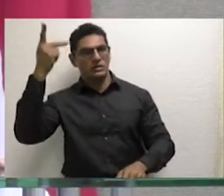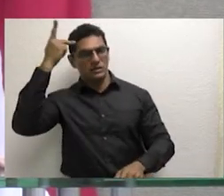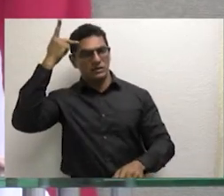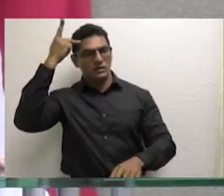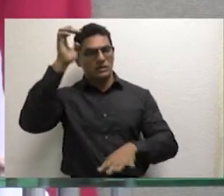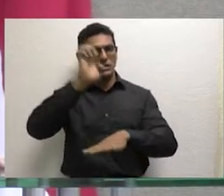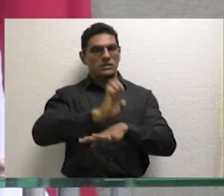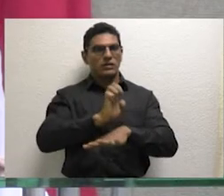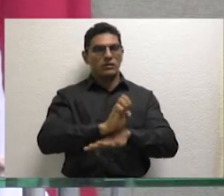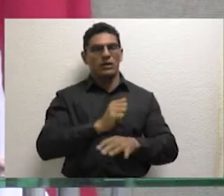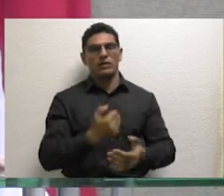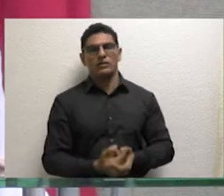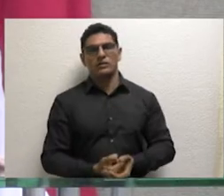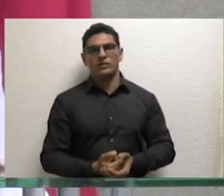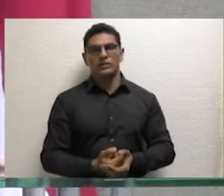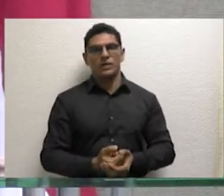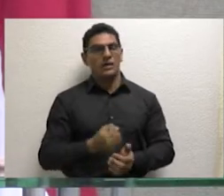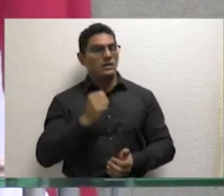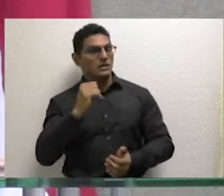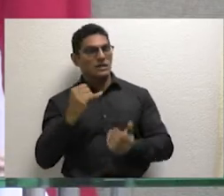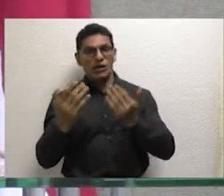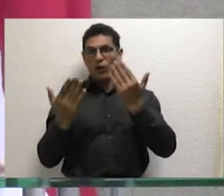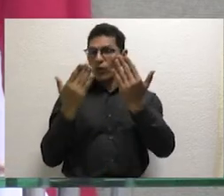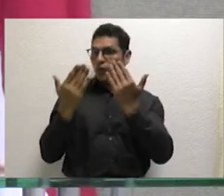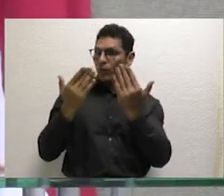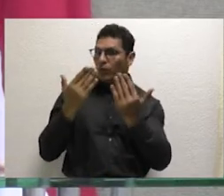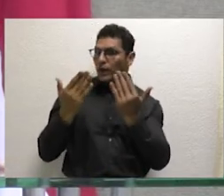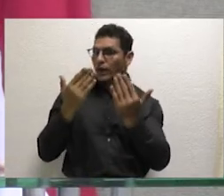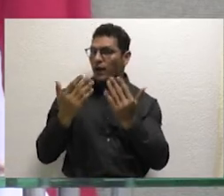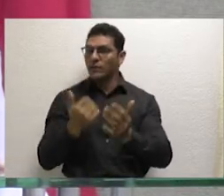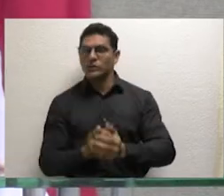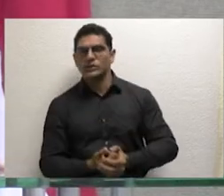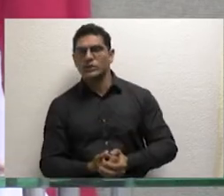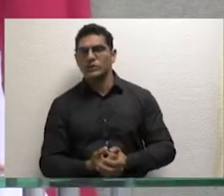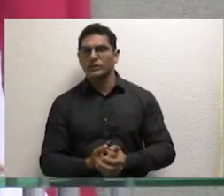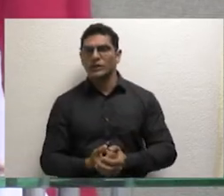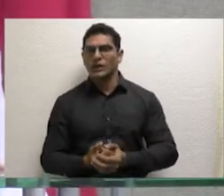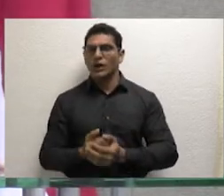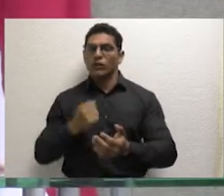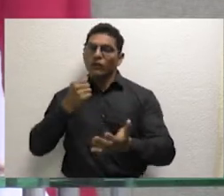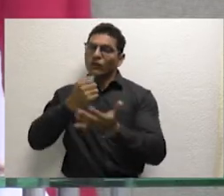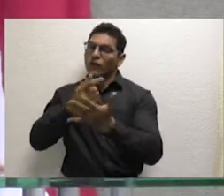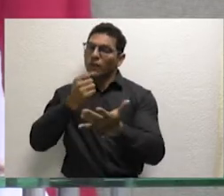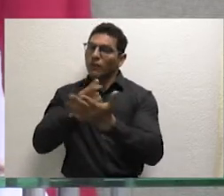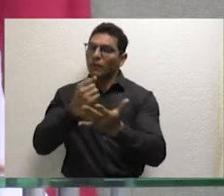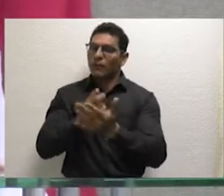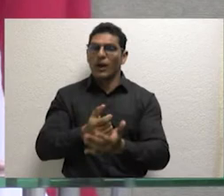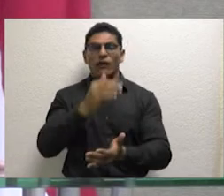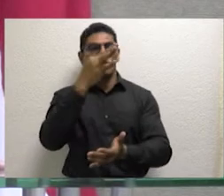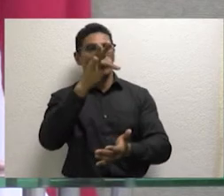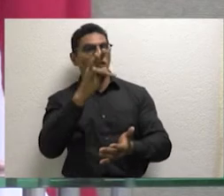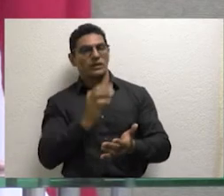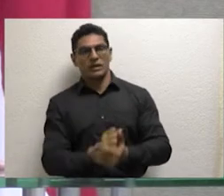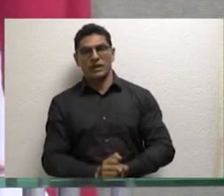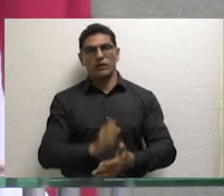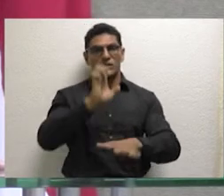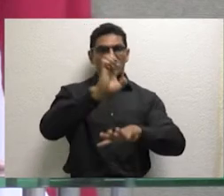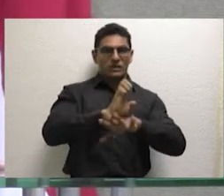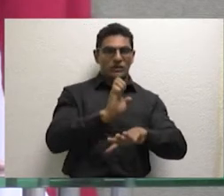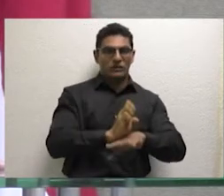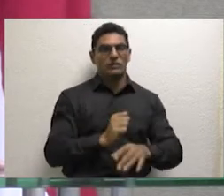se nós compararmos o total de arrecadação de tributos federal estadual e municipal